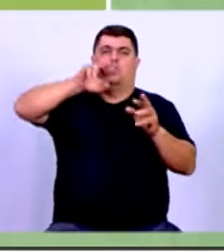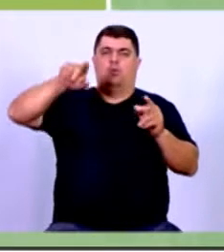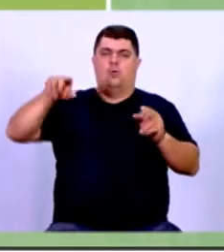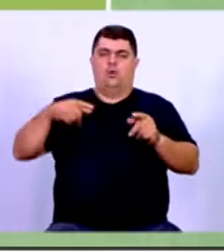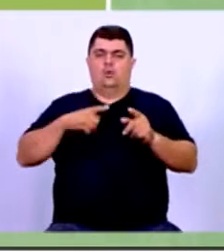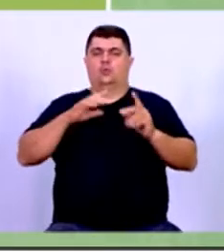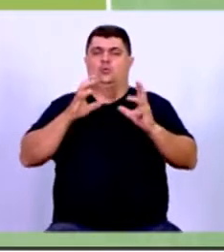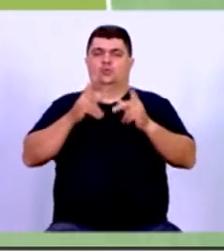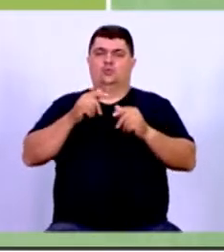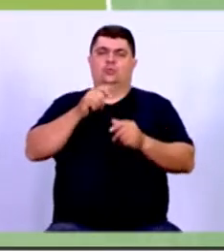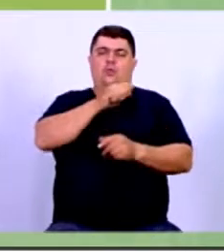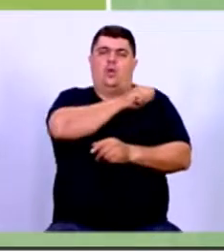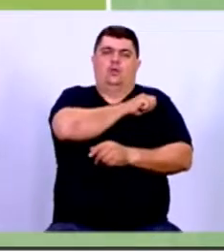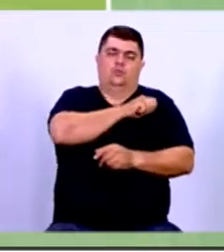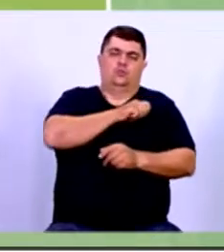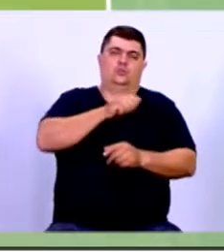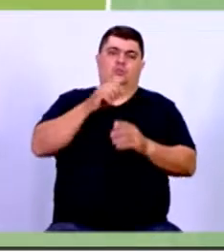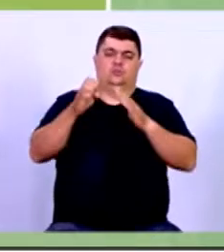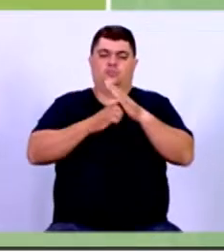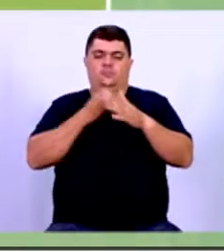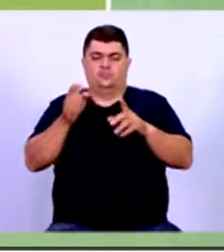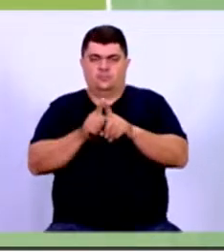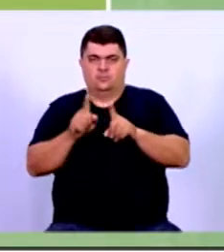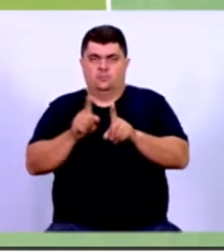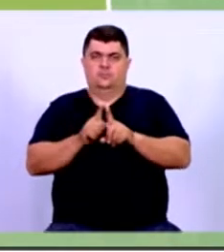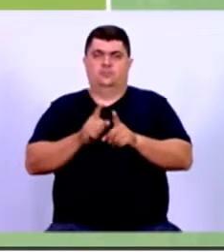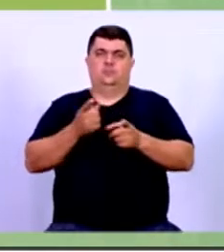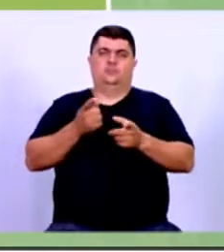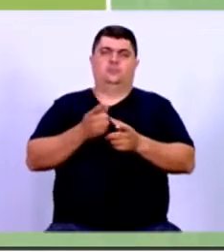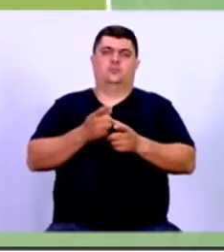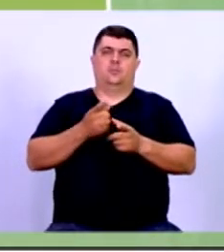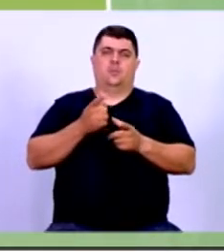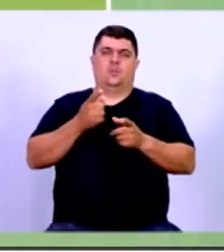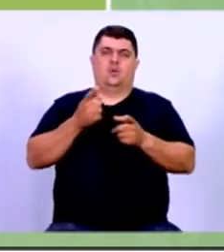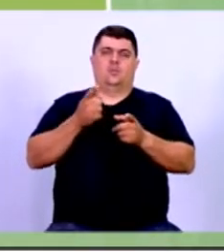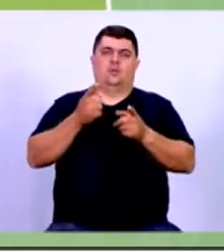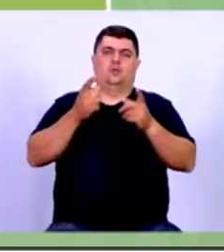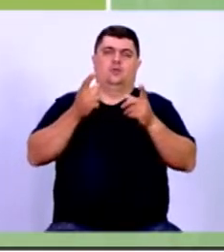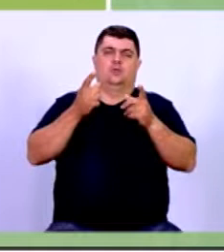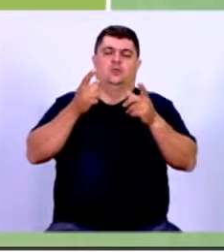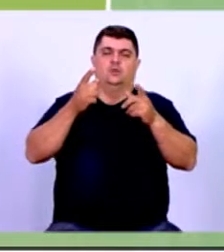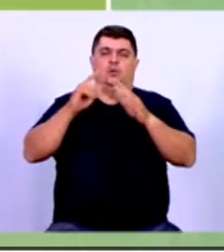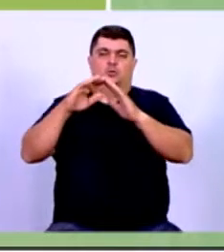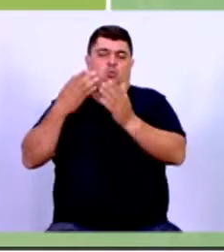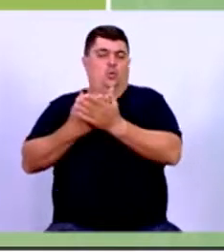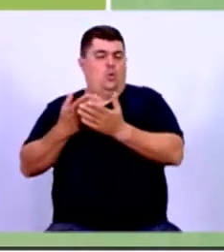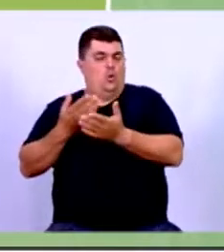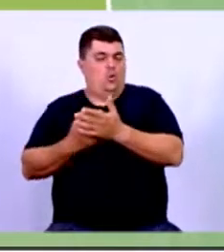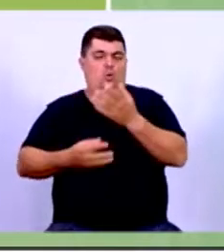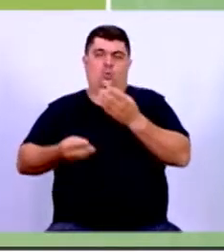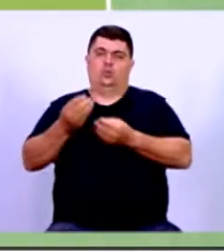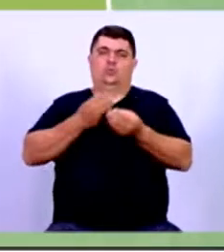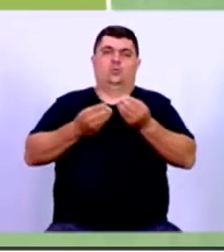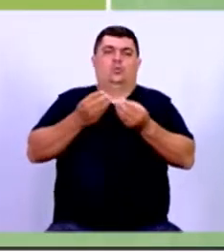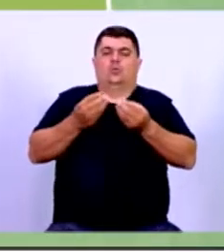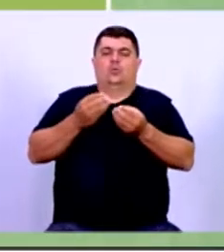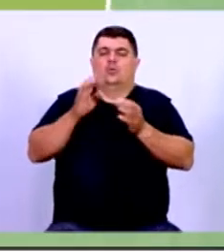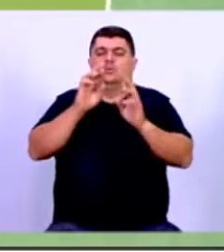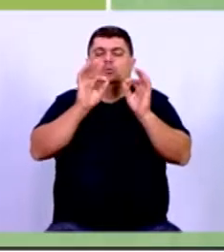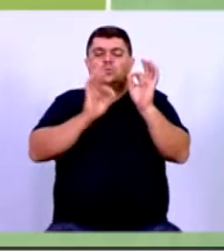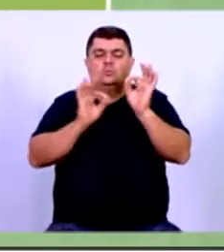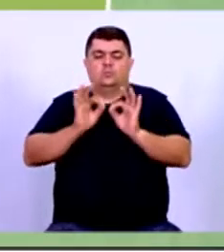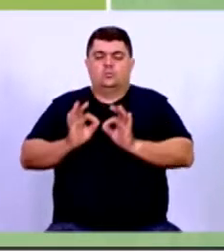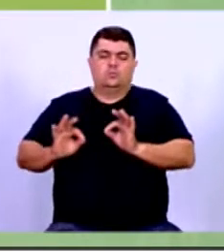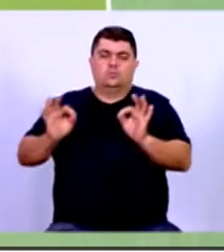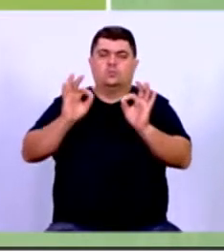partes envolvidas, o aluno, a empresa onde ele vai fazer estágio, a instituição onde ele estuda, como que ele se operacionaliza,